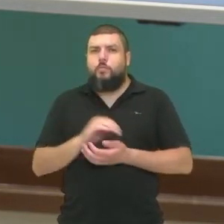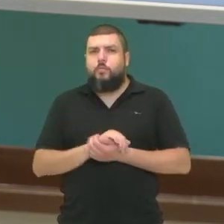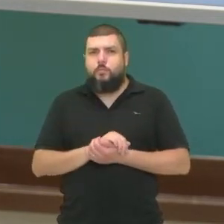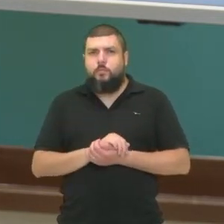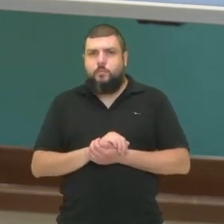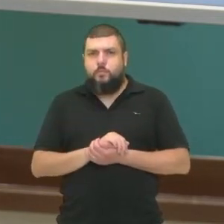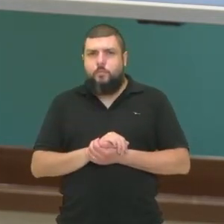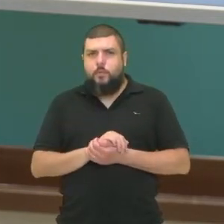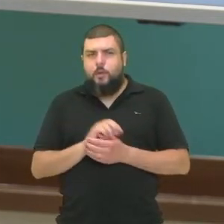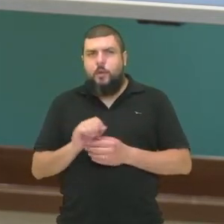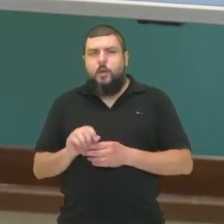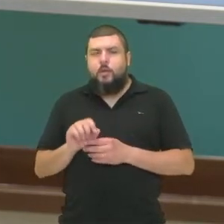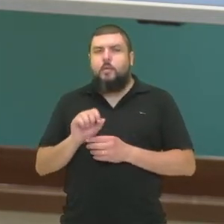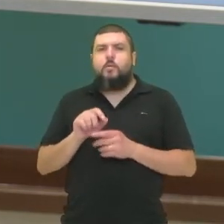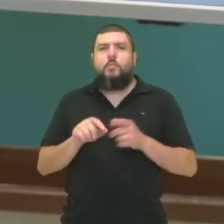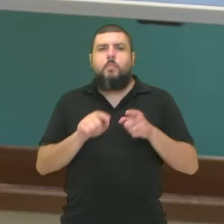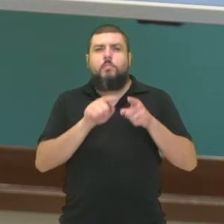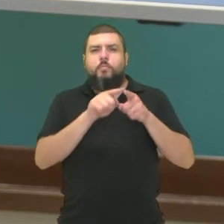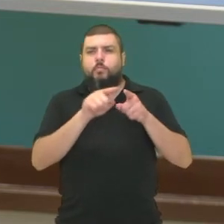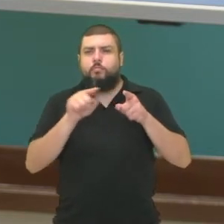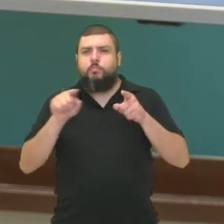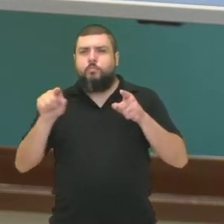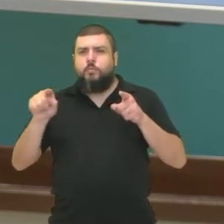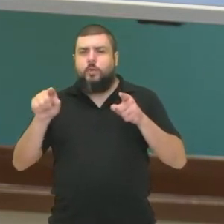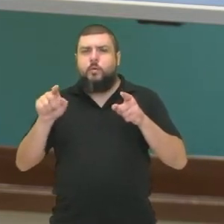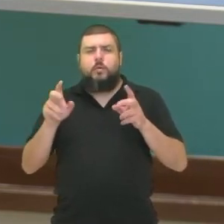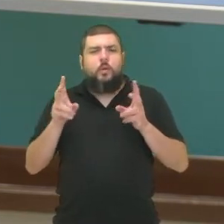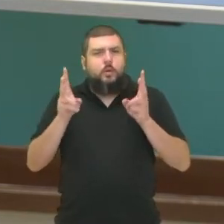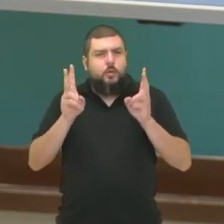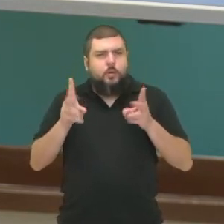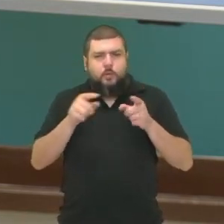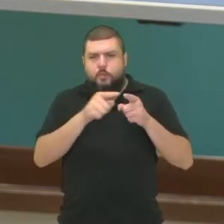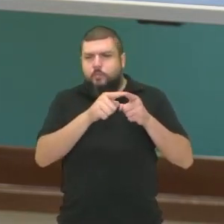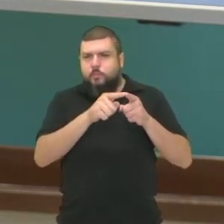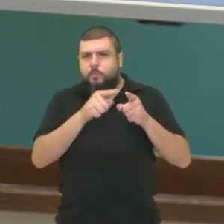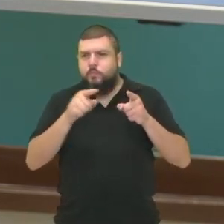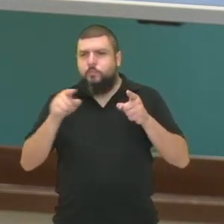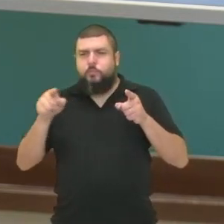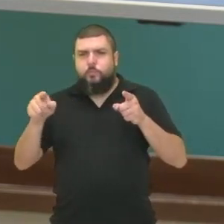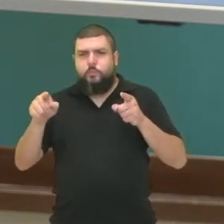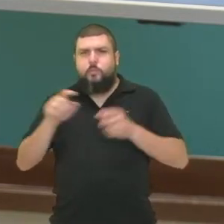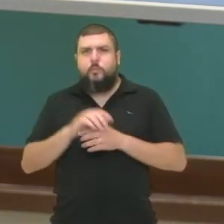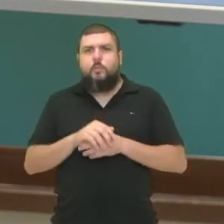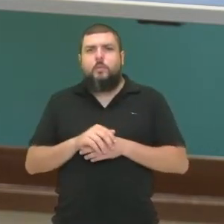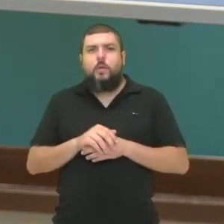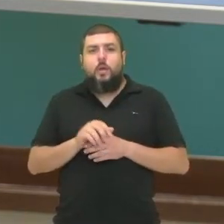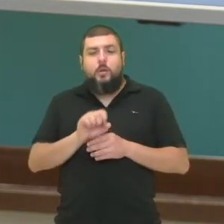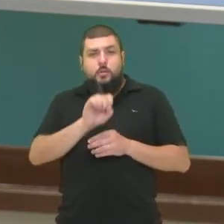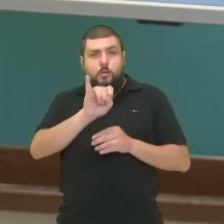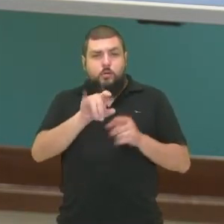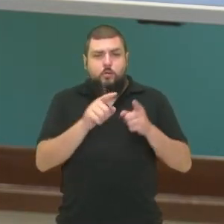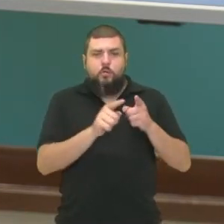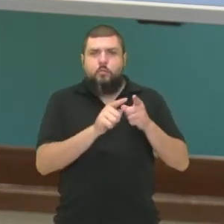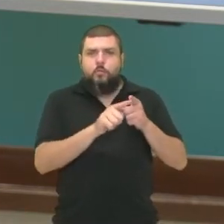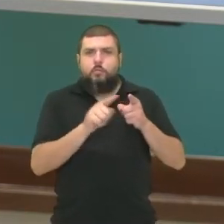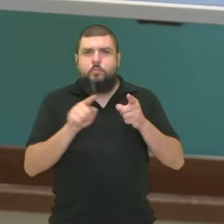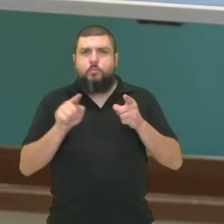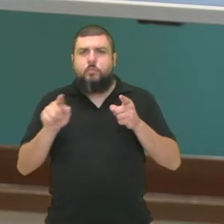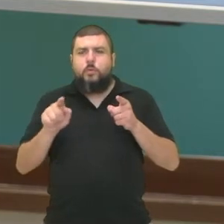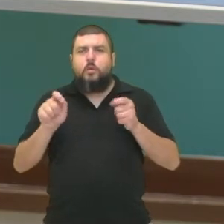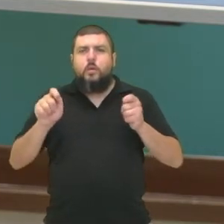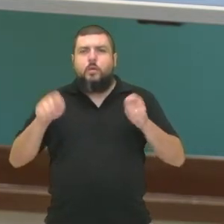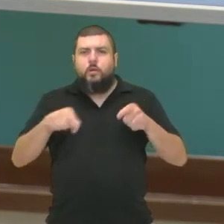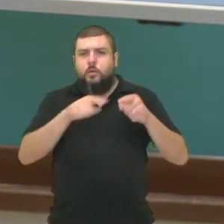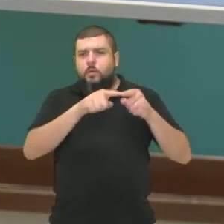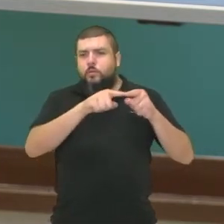Dois pontos, por definição, eles sempre estão alinhados, ou seja, a partir de dois pontos, a gente sempre consegue passar